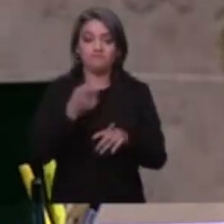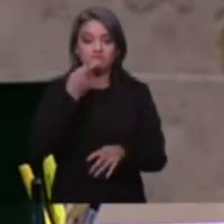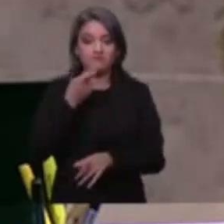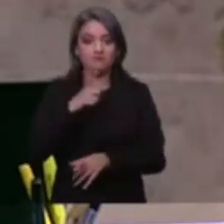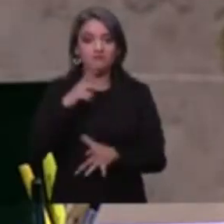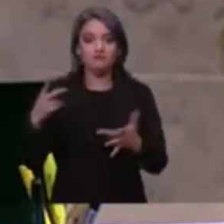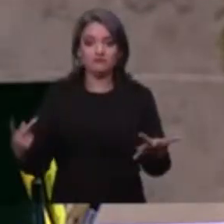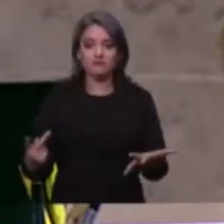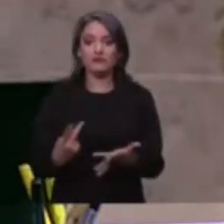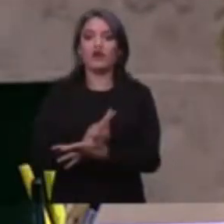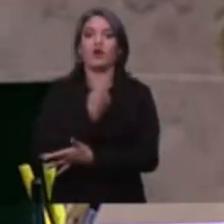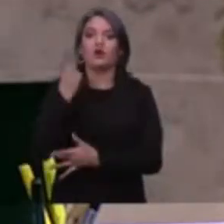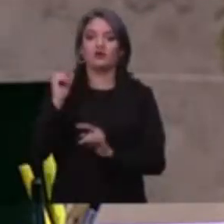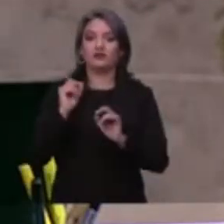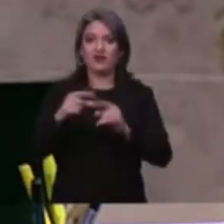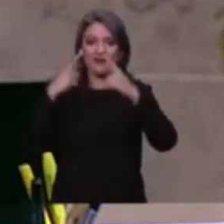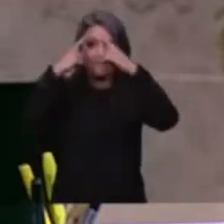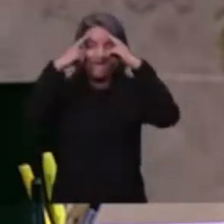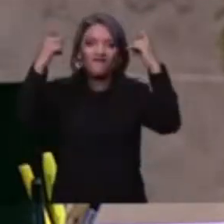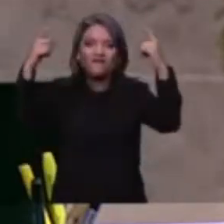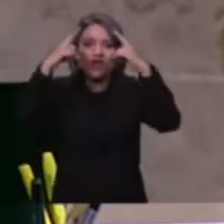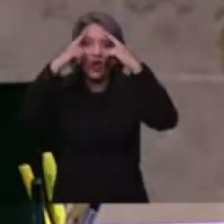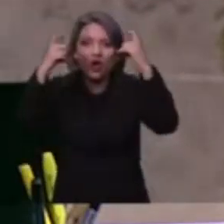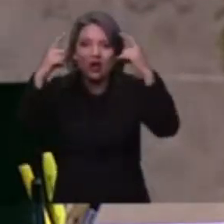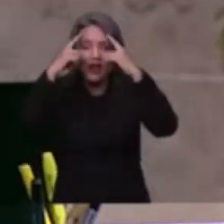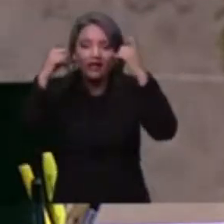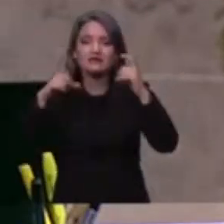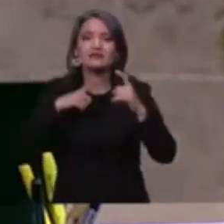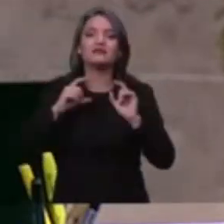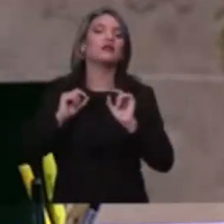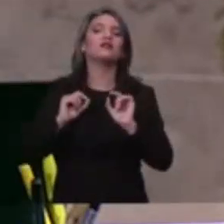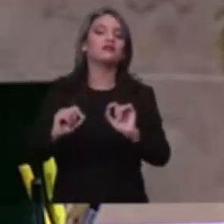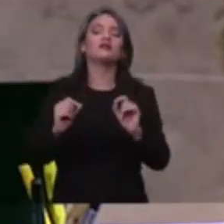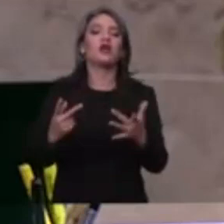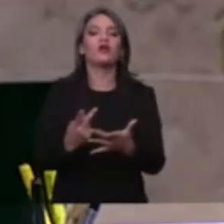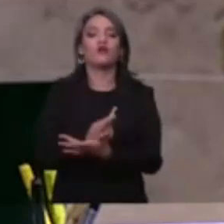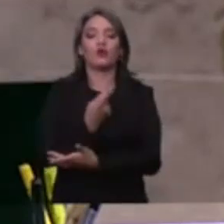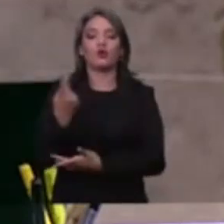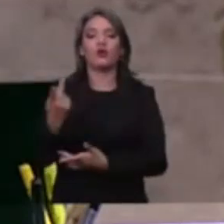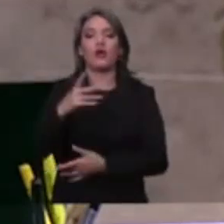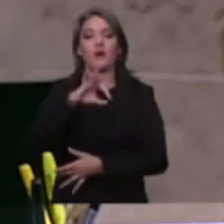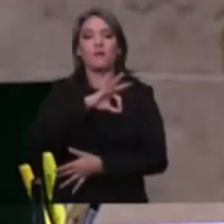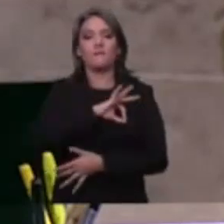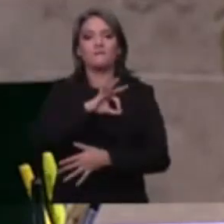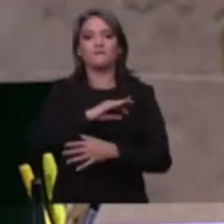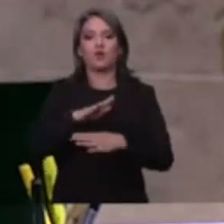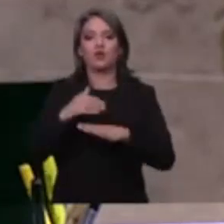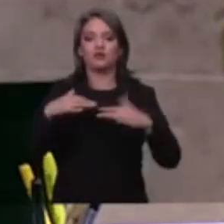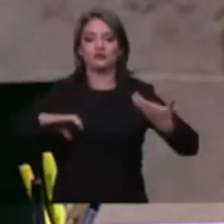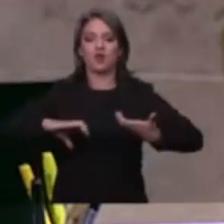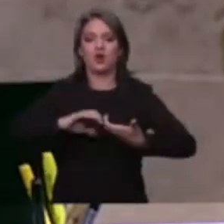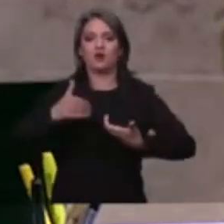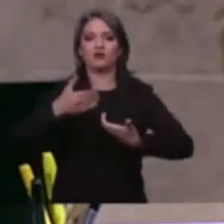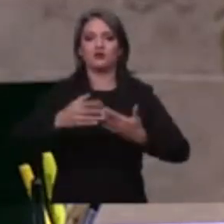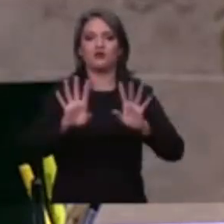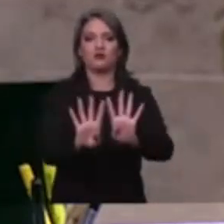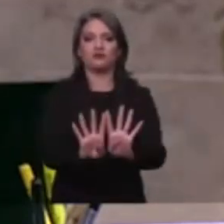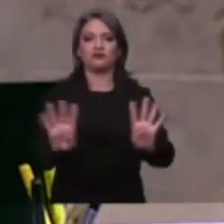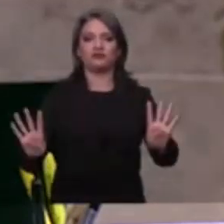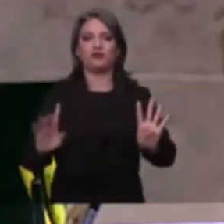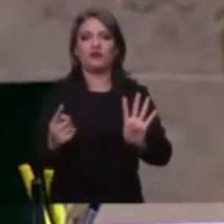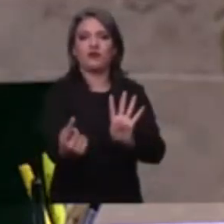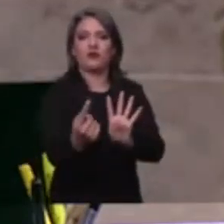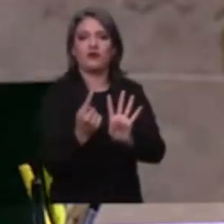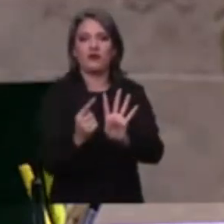o rompimento, mediante violência, da linha de contenção externa do Congresso Nacional, bem como que os